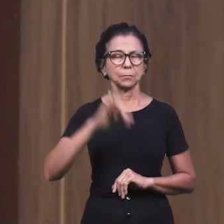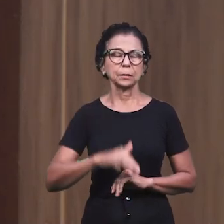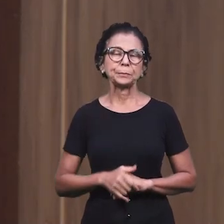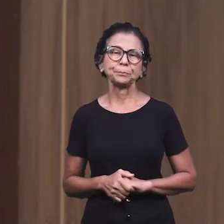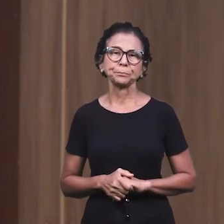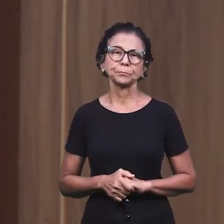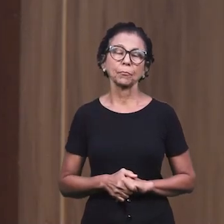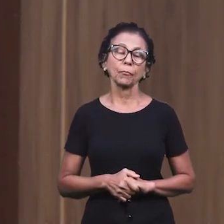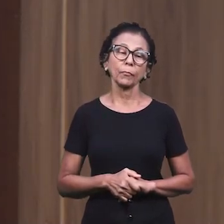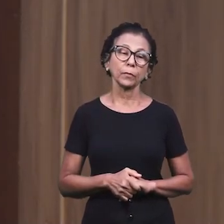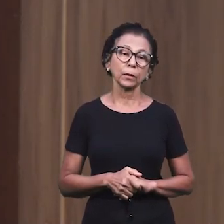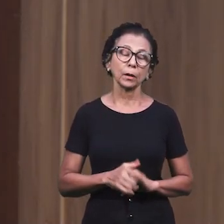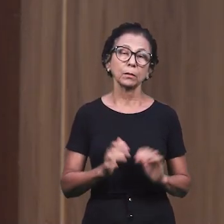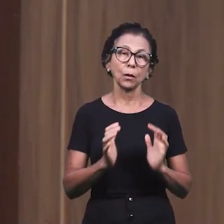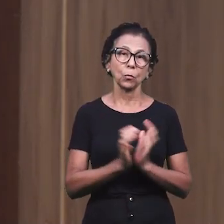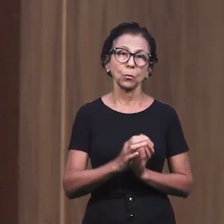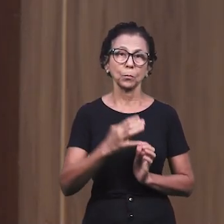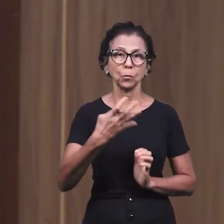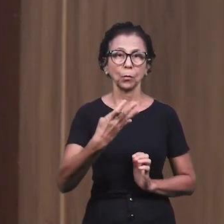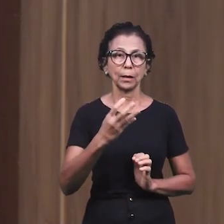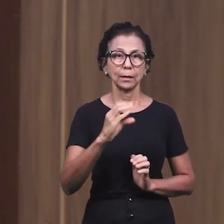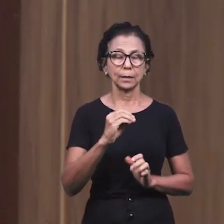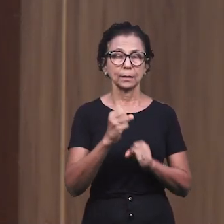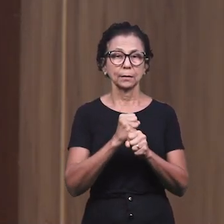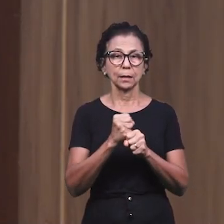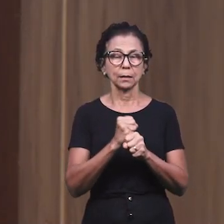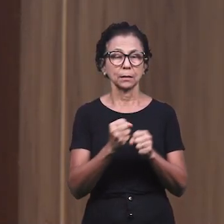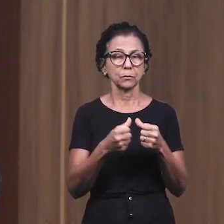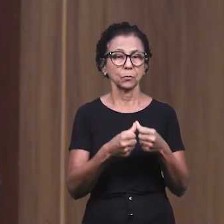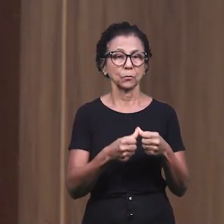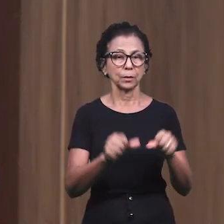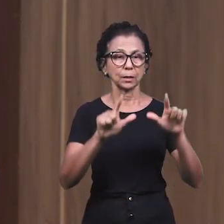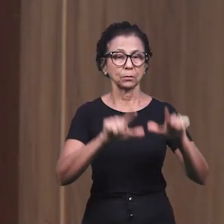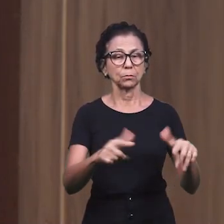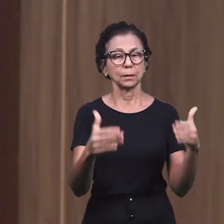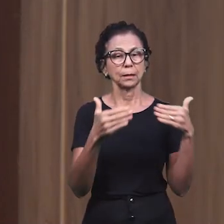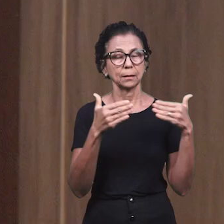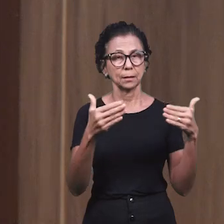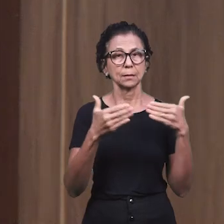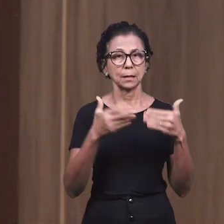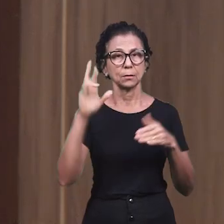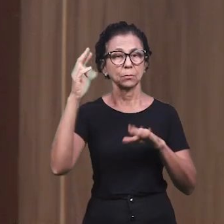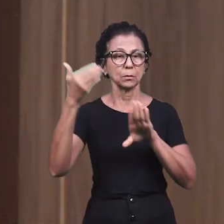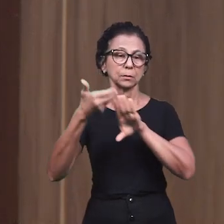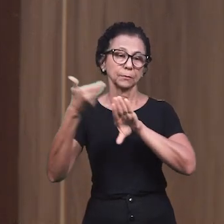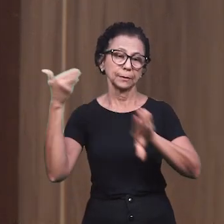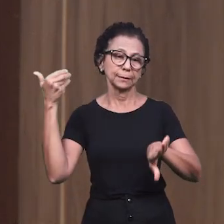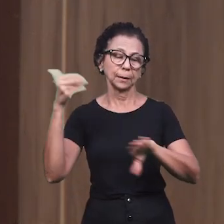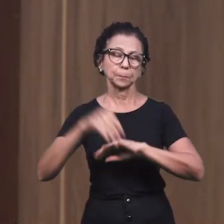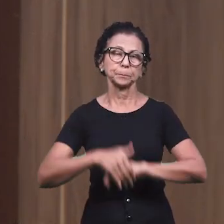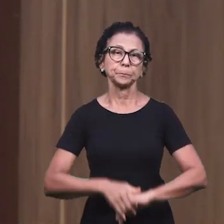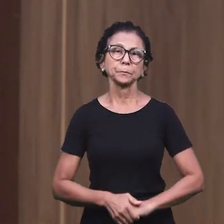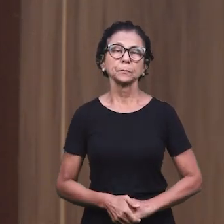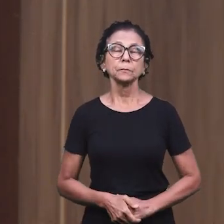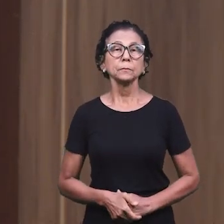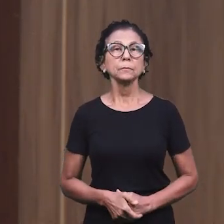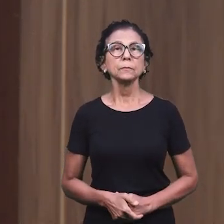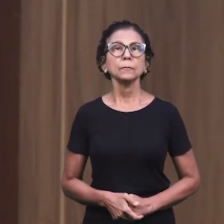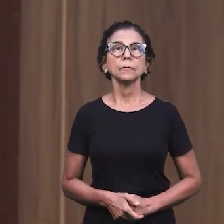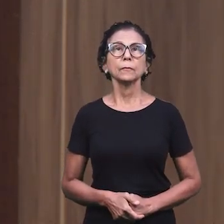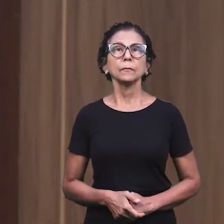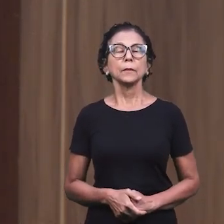vão conhecer o quanto o Senhor iria se apartar deles. Então, a partir desse momento, um grupo aqui